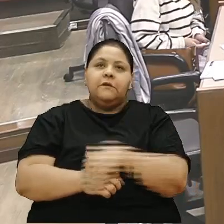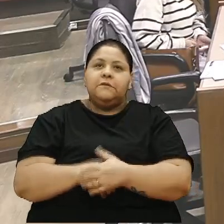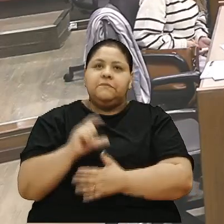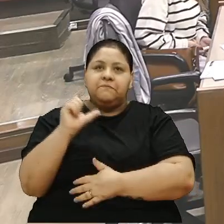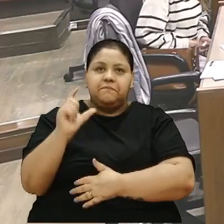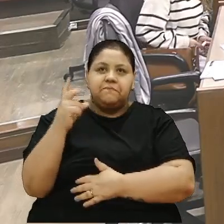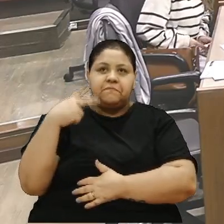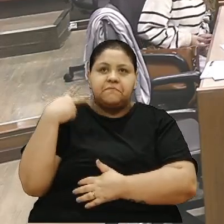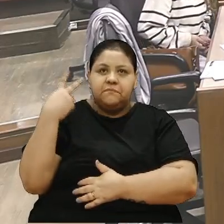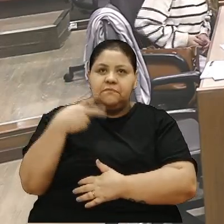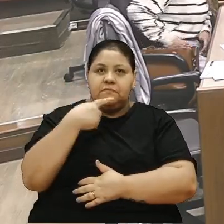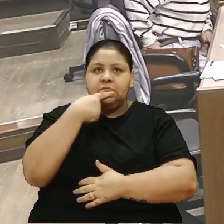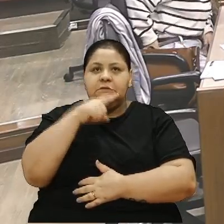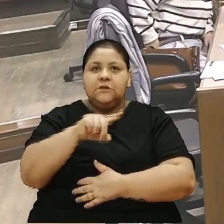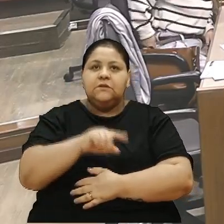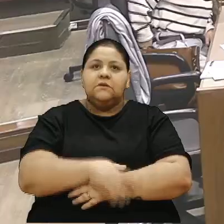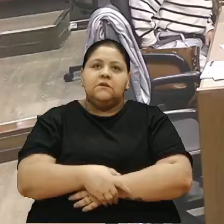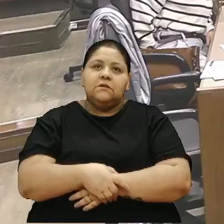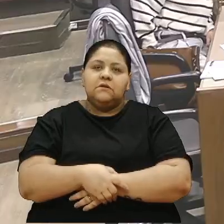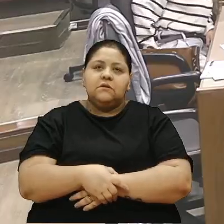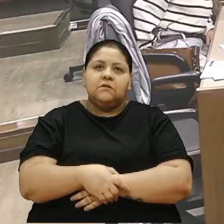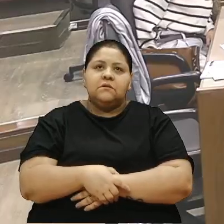palavra, vereador Caleb Garbim.